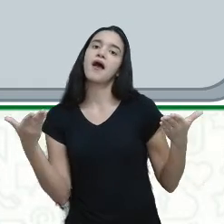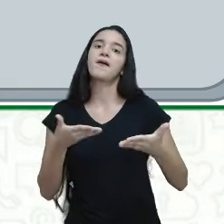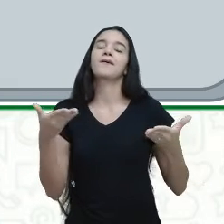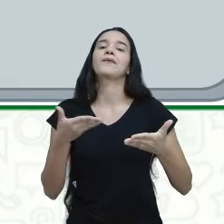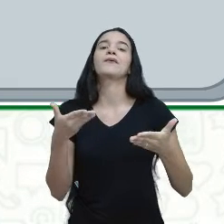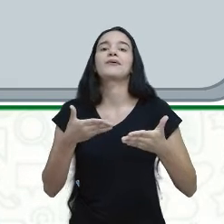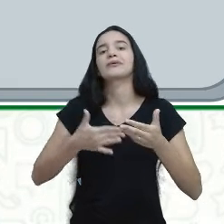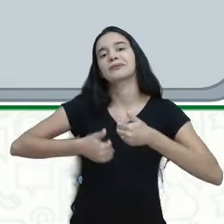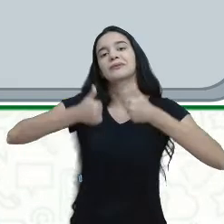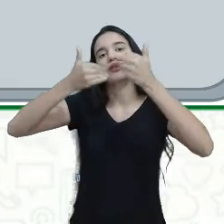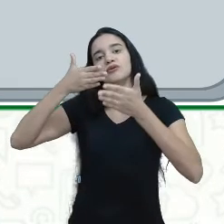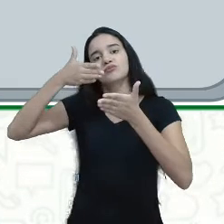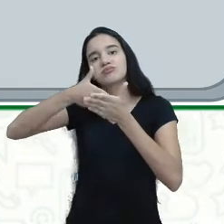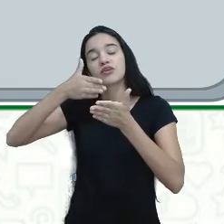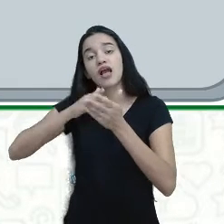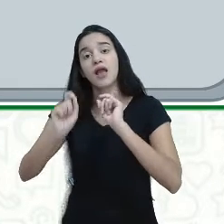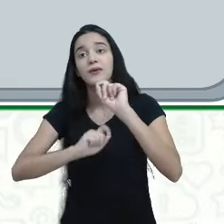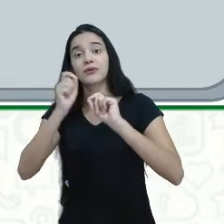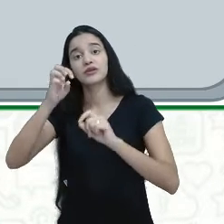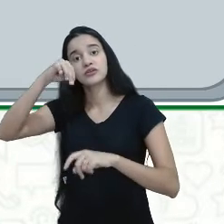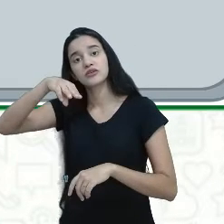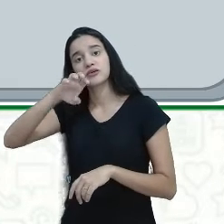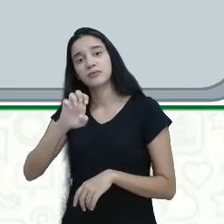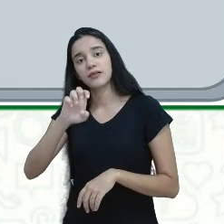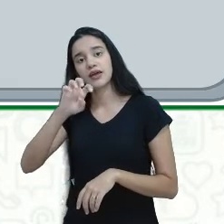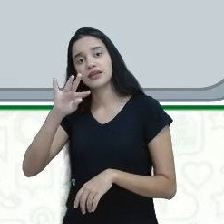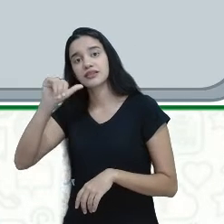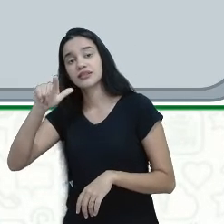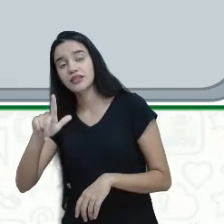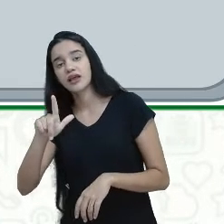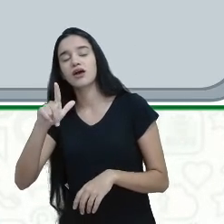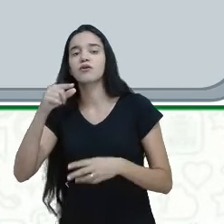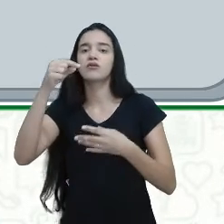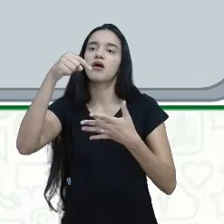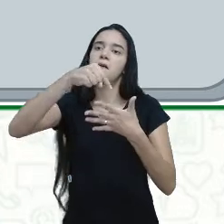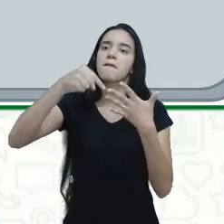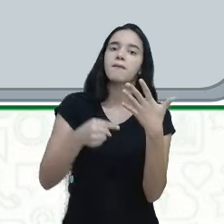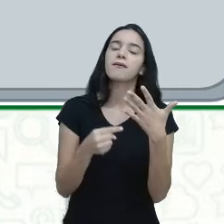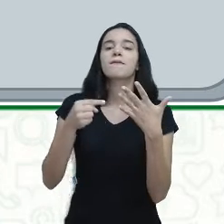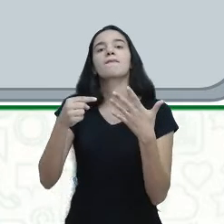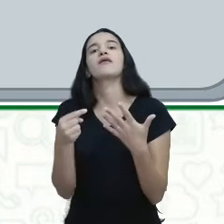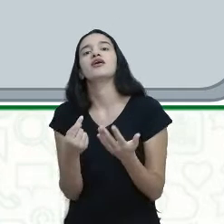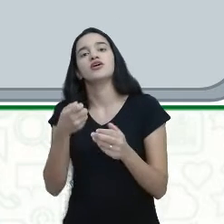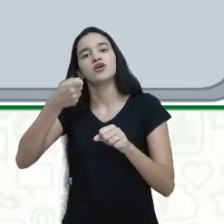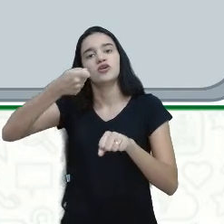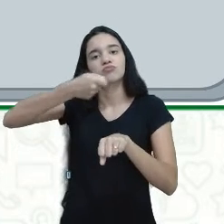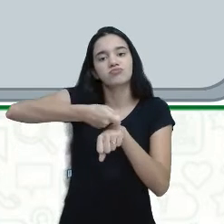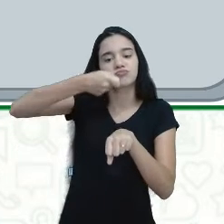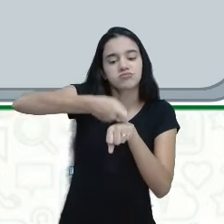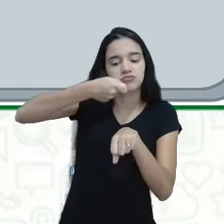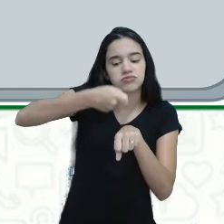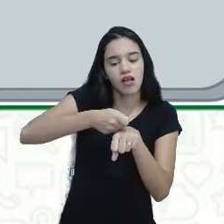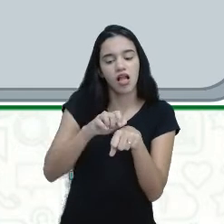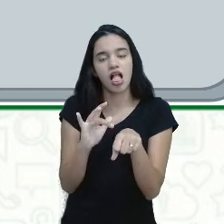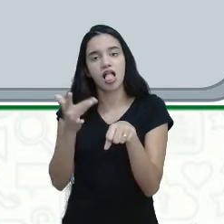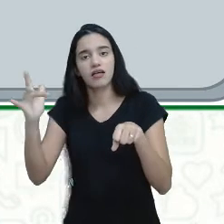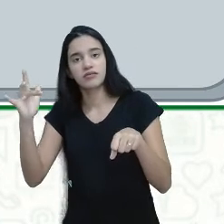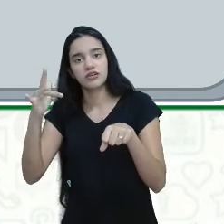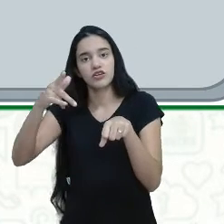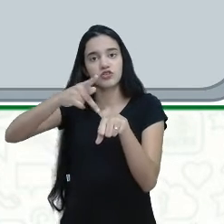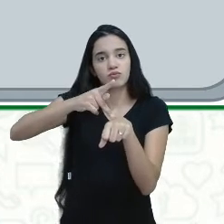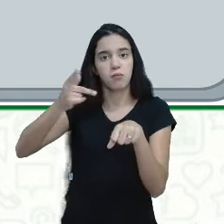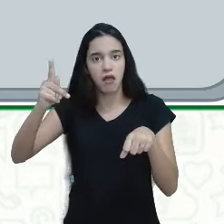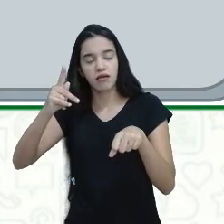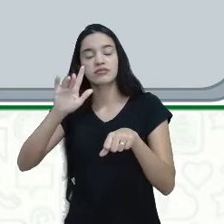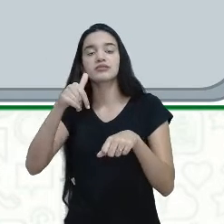condutores elétricos são os metais em geral, como cobre, ferro, ouro, prata e alumínio,